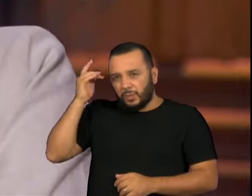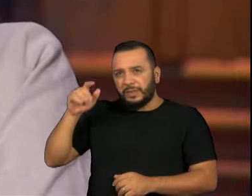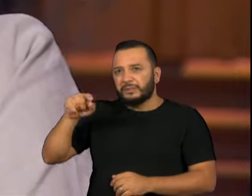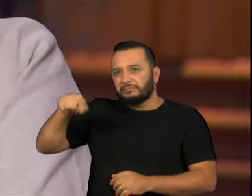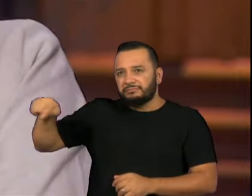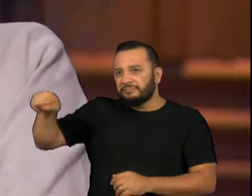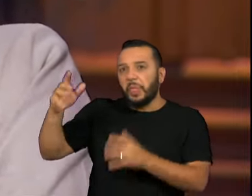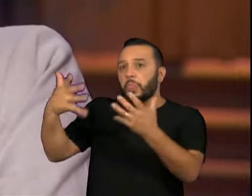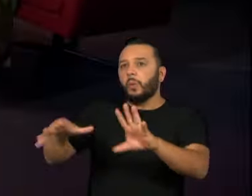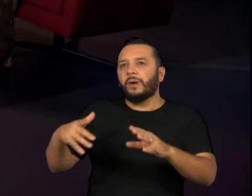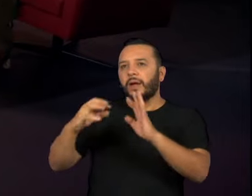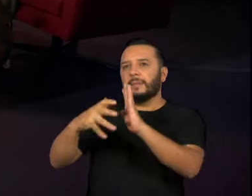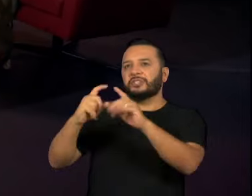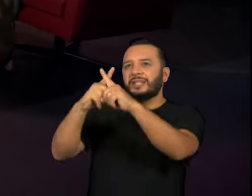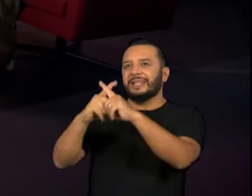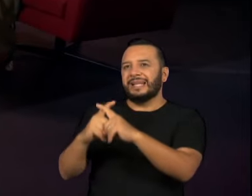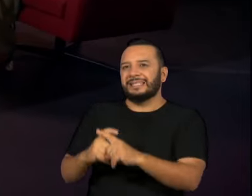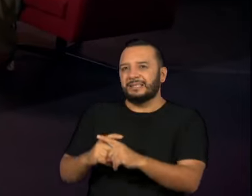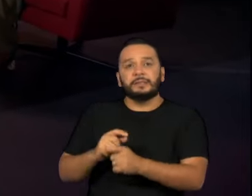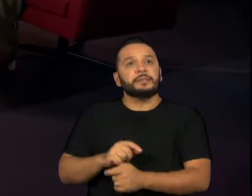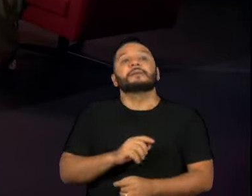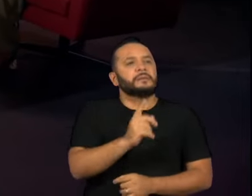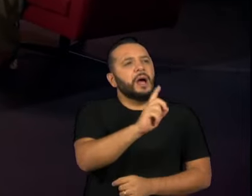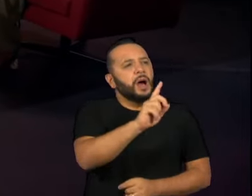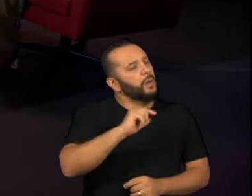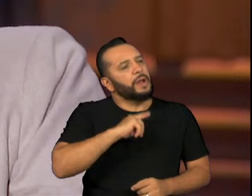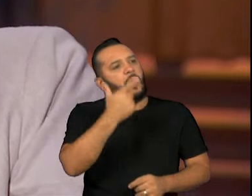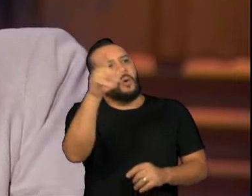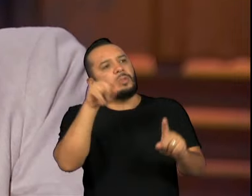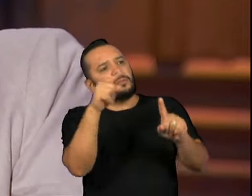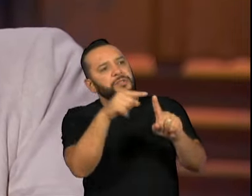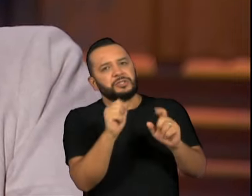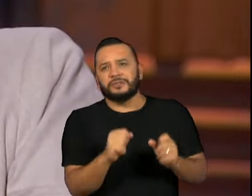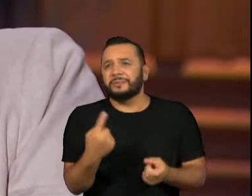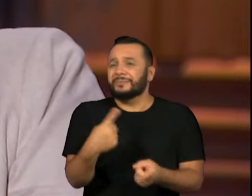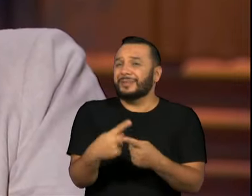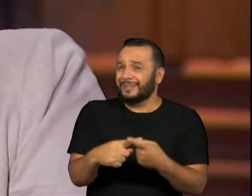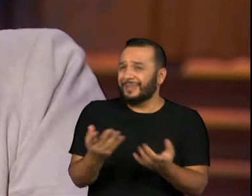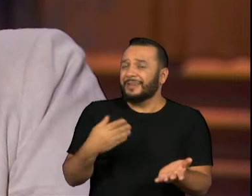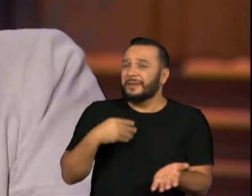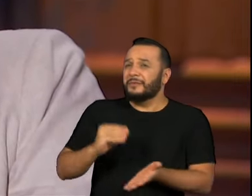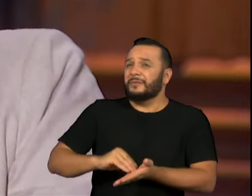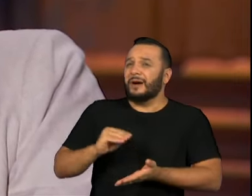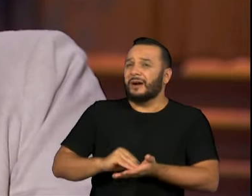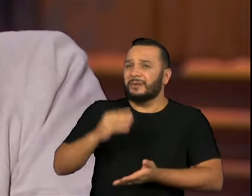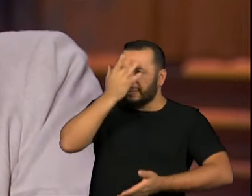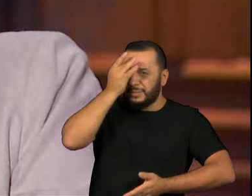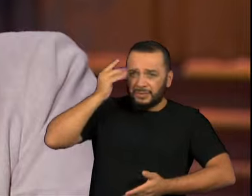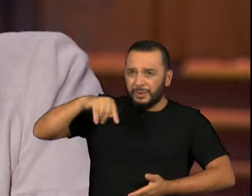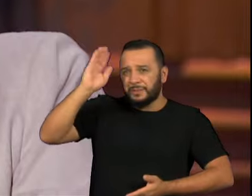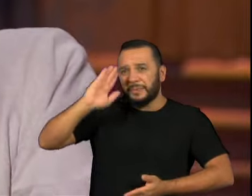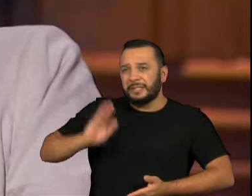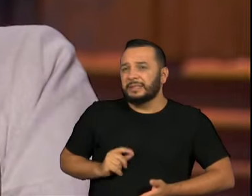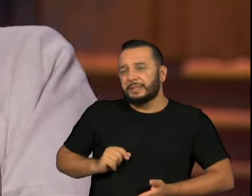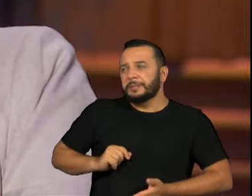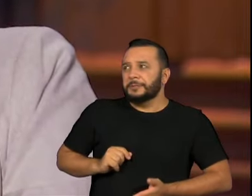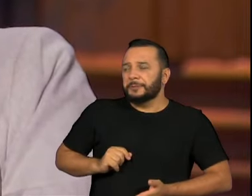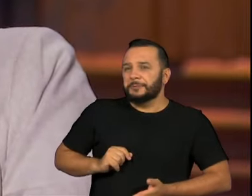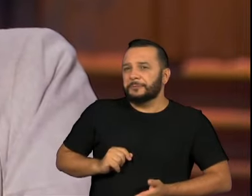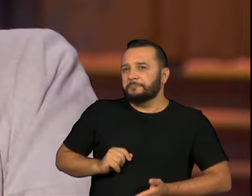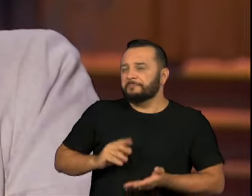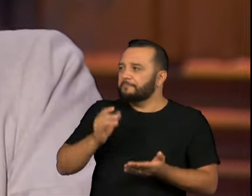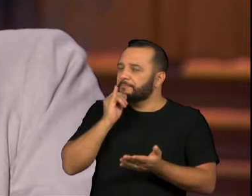são pessoas que foram atrás de uma ultra de um outro objetivo que falta de fato nas pessoas no Brasil a gente não tem uma